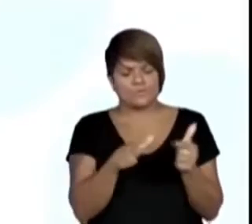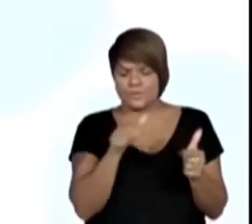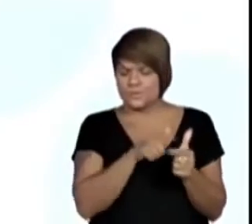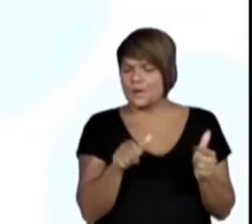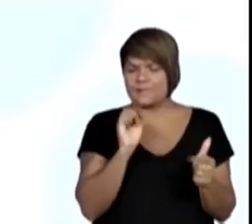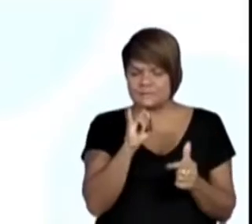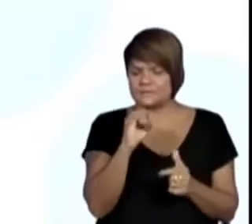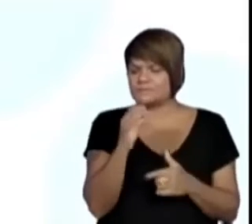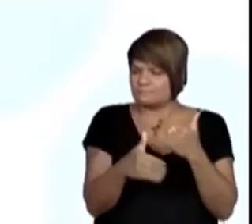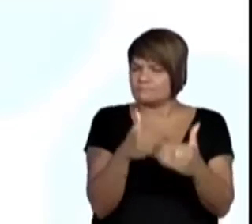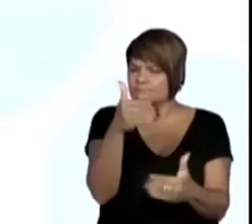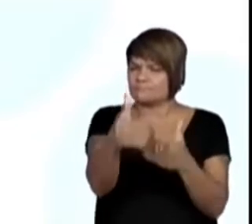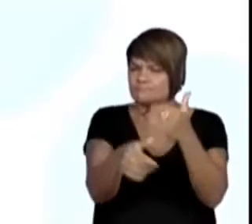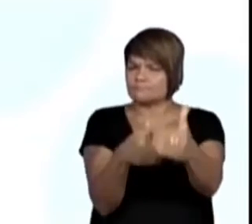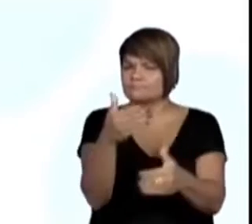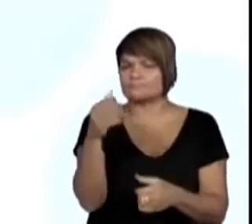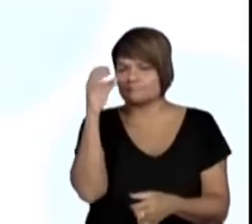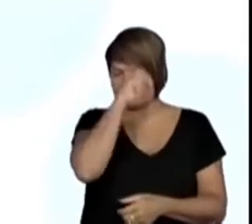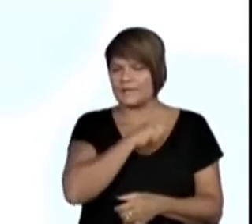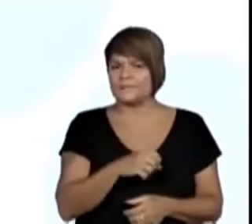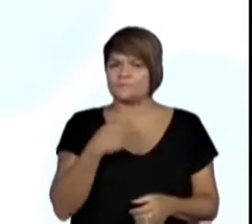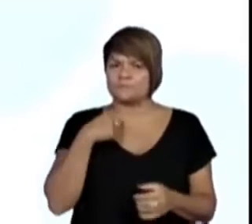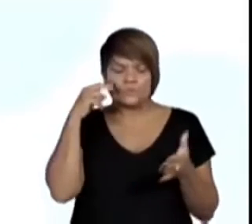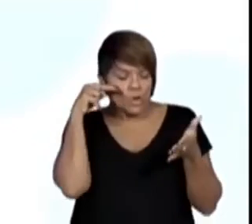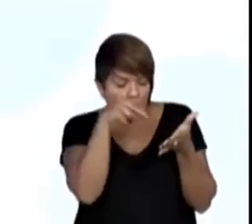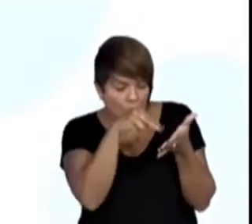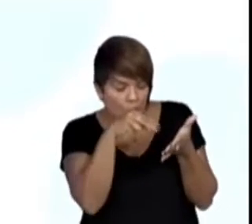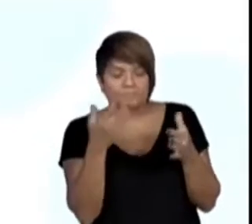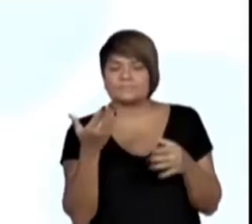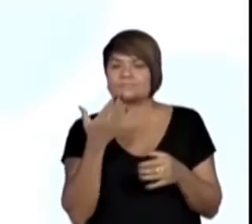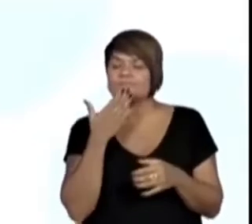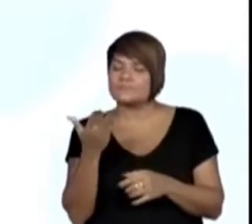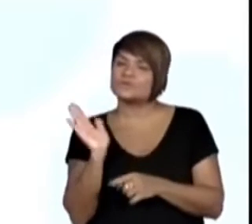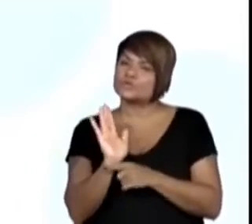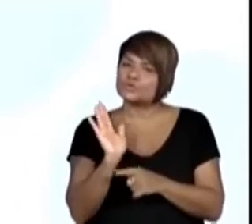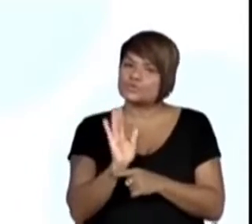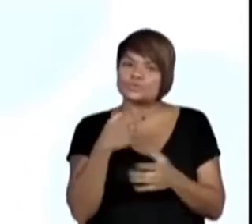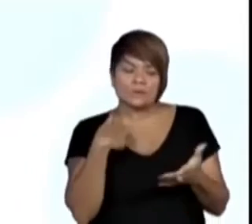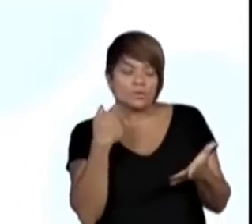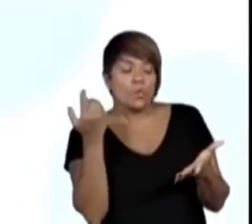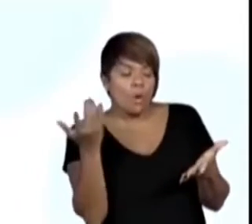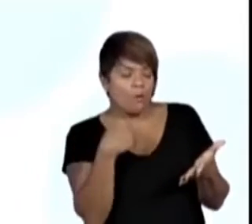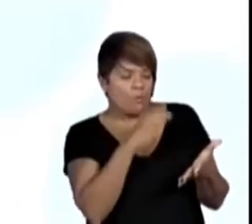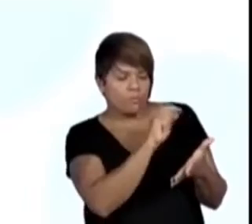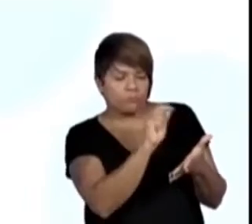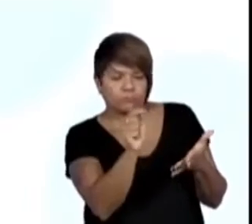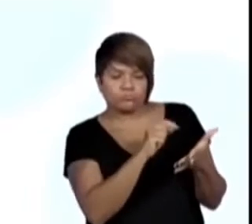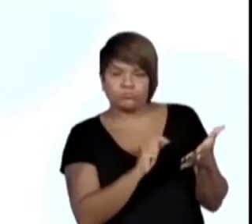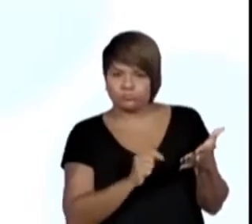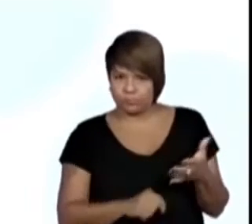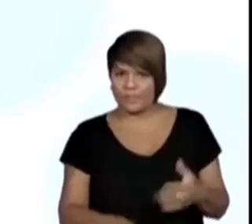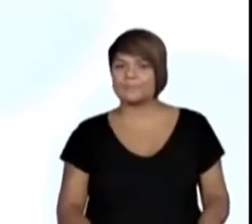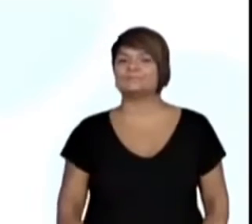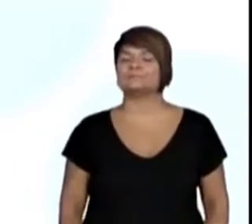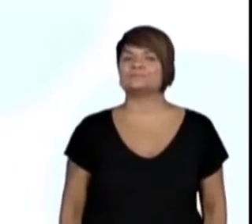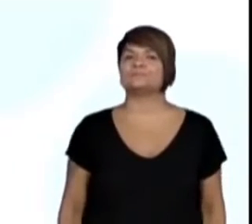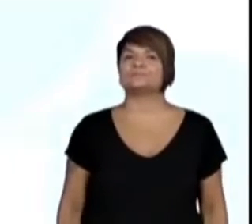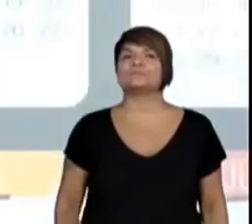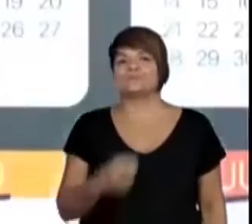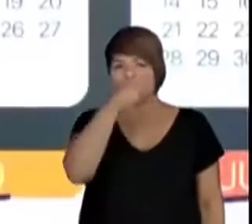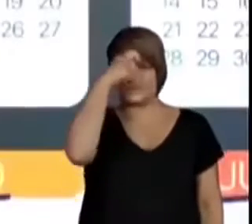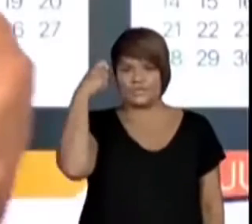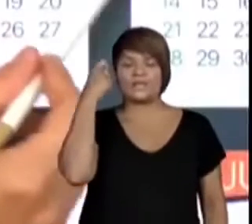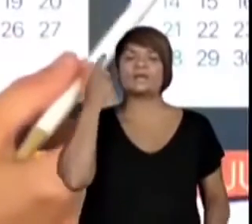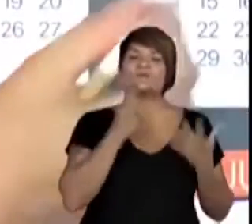se estiver aprendendo. Aí olha lá no calendário e pede ajuda para saber quais são os meses do ano. Então temos